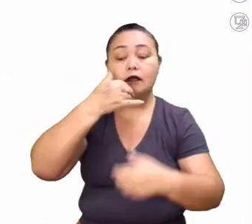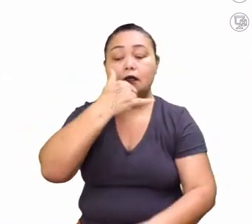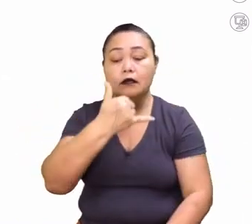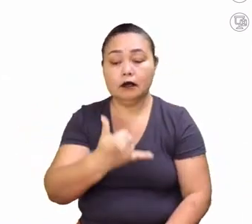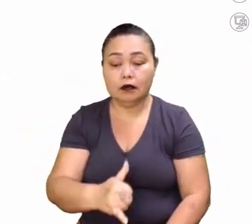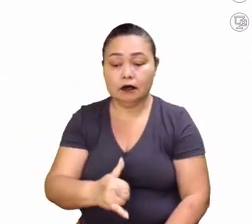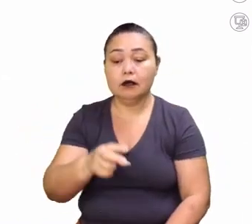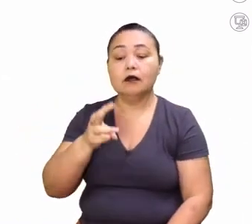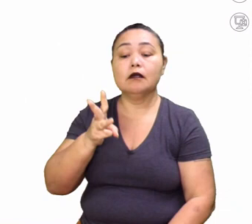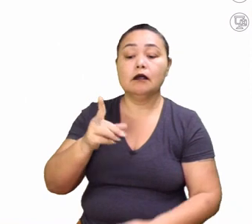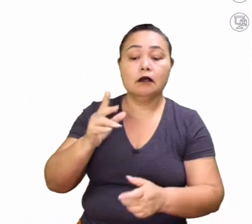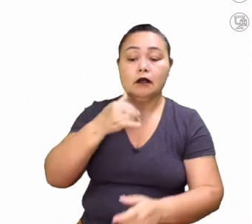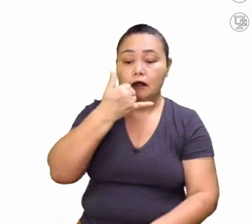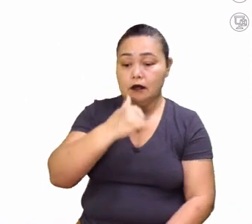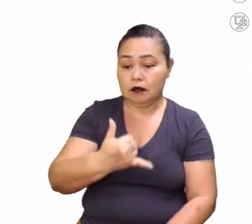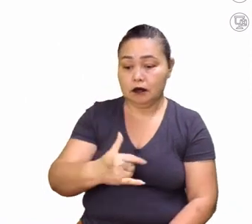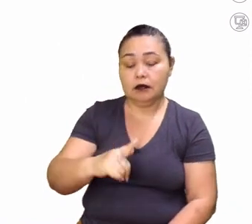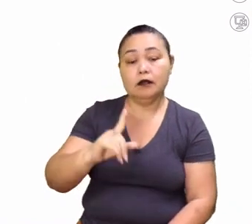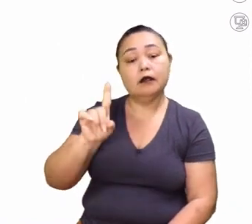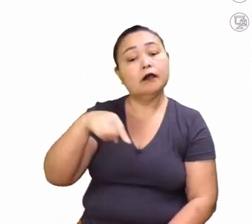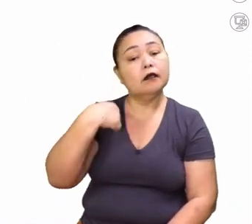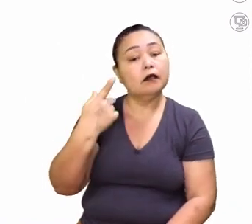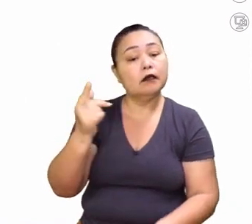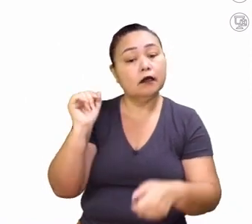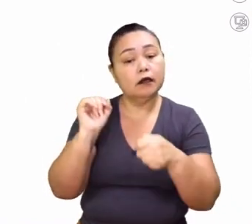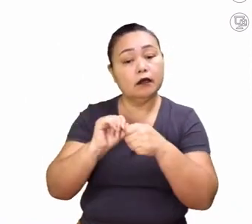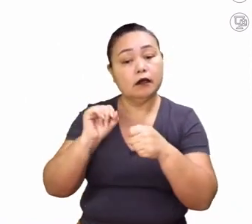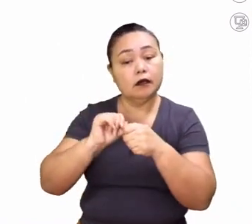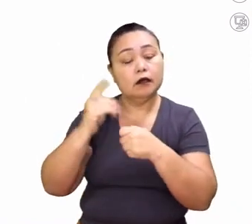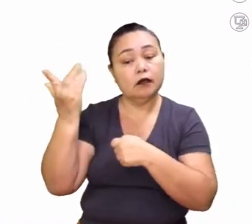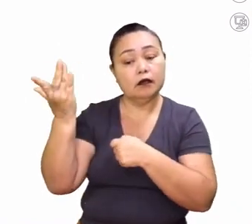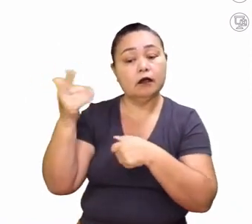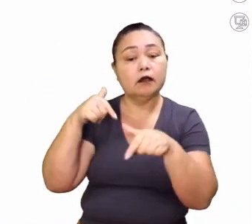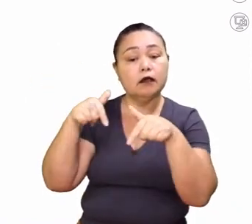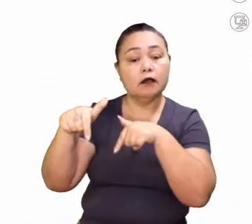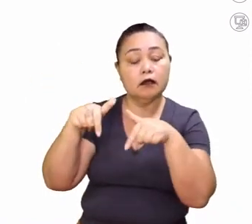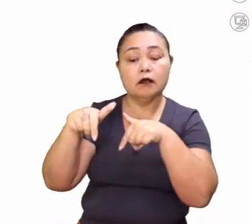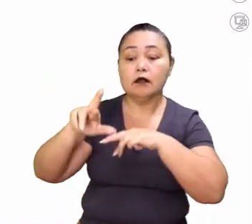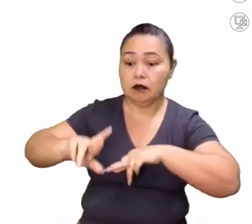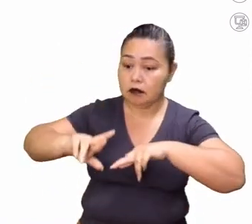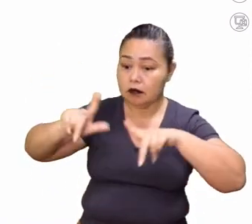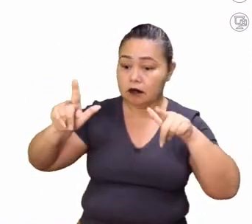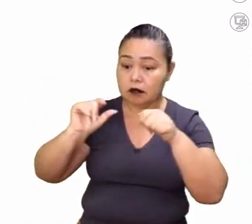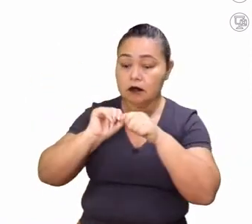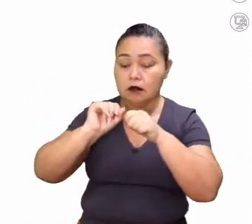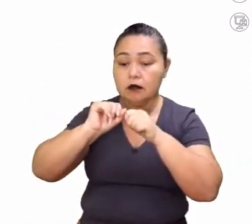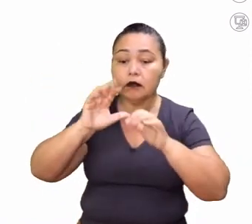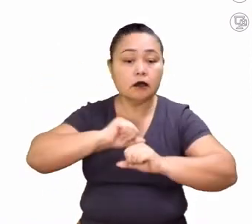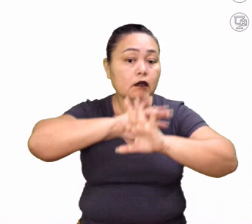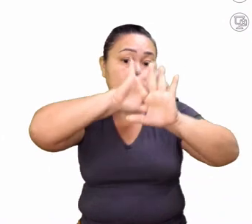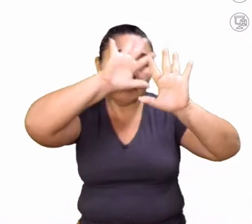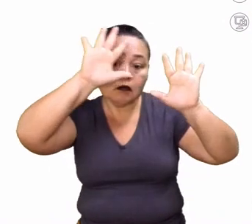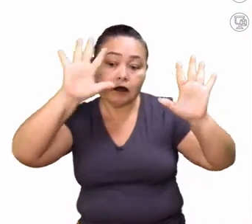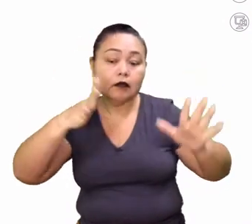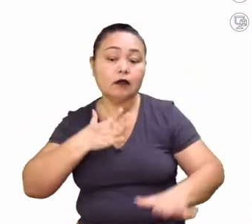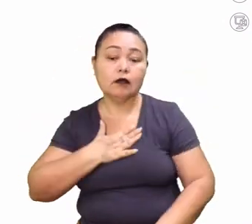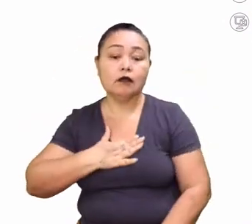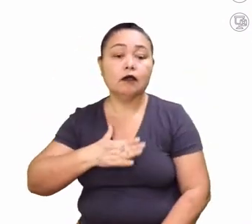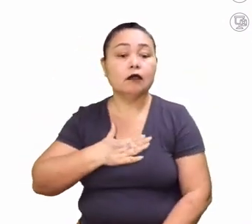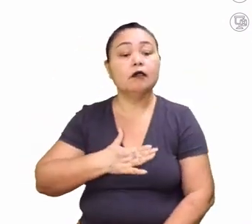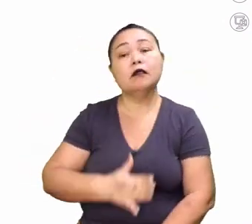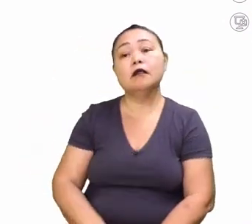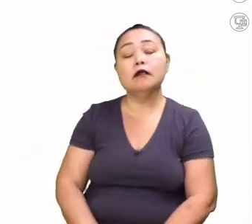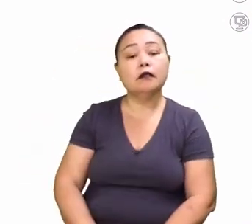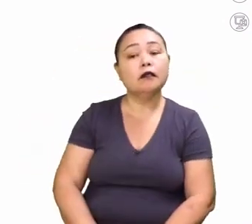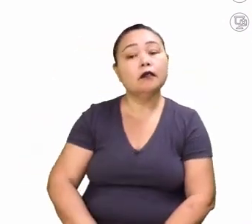elétrica geralmente né para poder fazer esse trabalho entender a diferença acredito que tá tudo tranquilo aí vamos